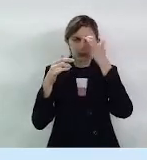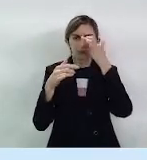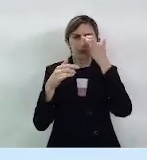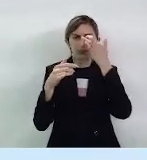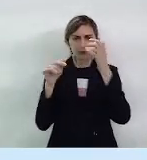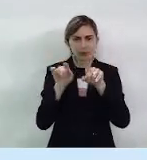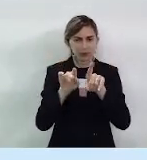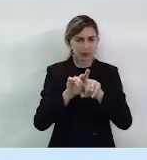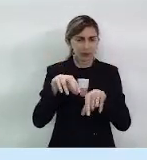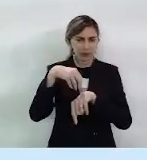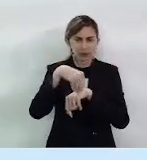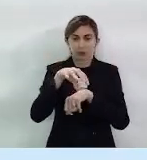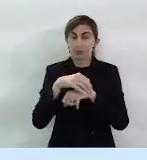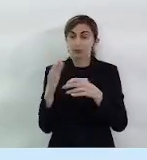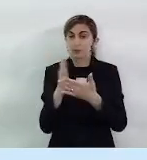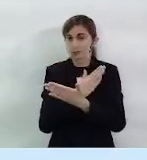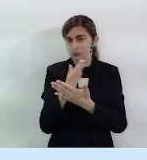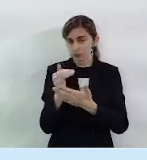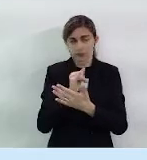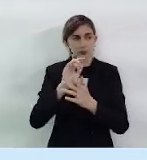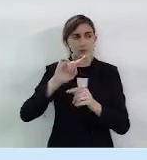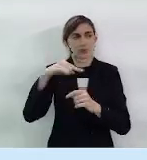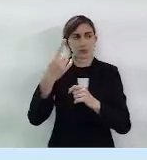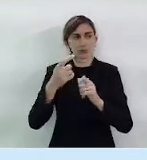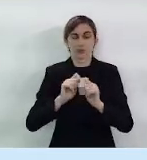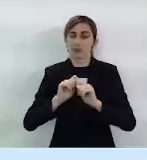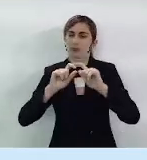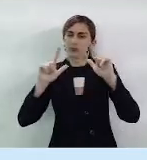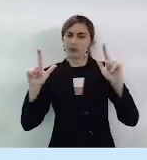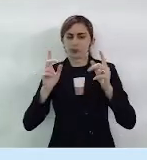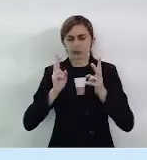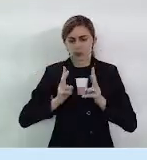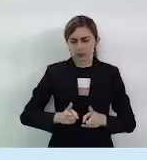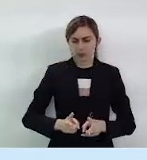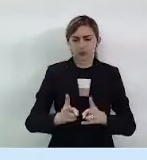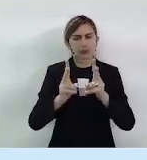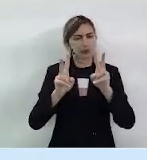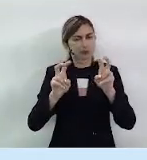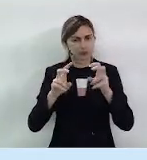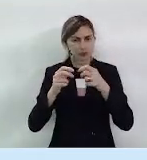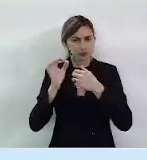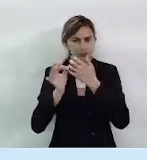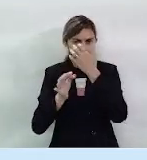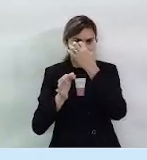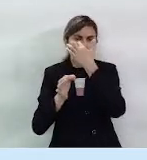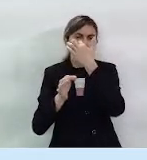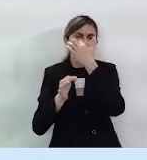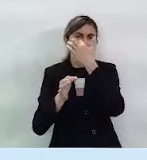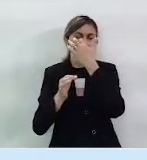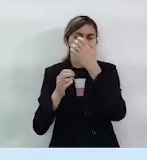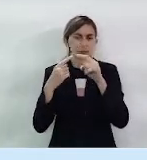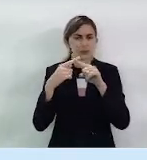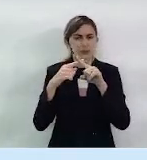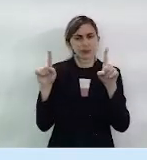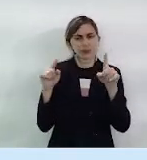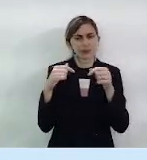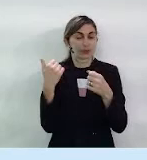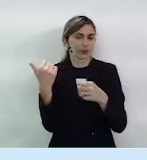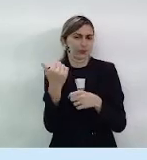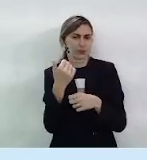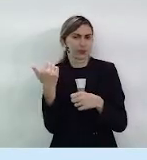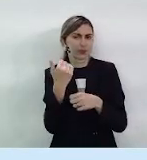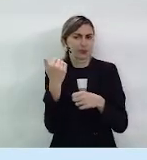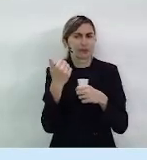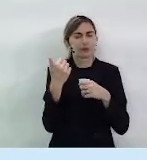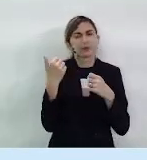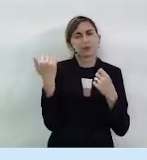algumas exemplificações e na próxima aula a gente vai dando continuidade ao assunto, certo? Mas primeiramente, por que é tão importante, professora, a